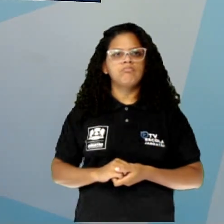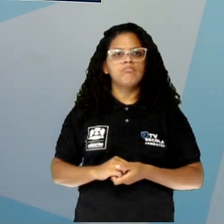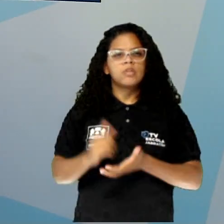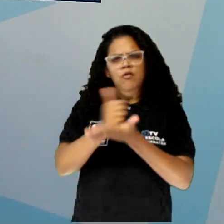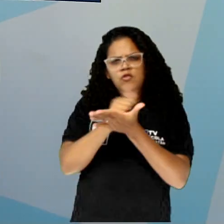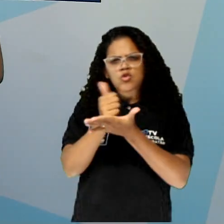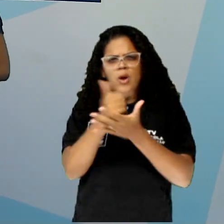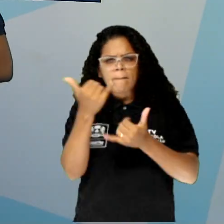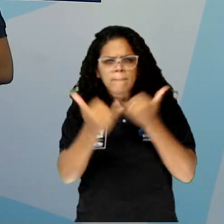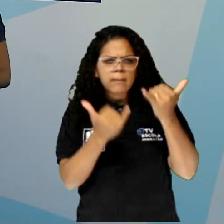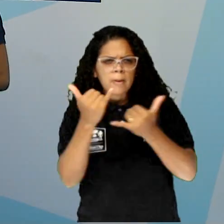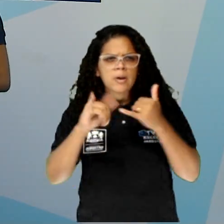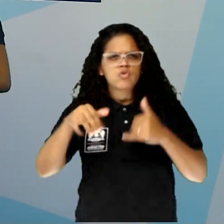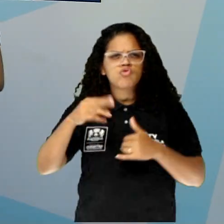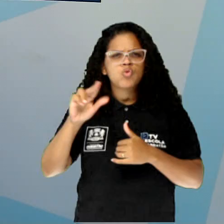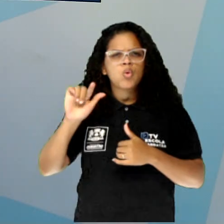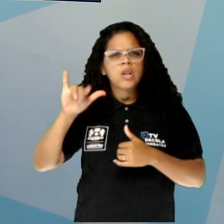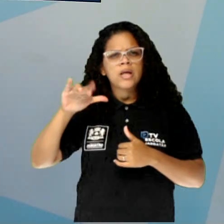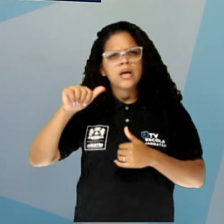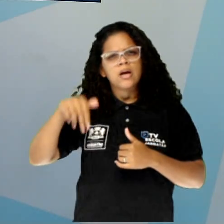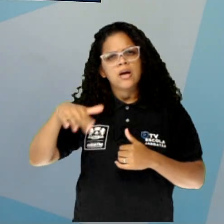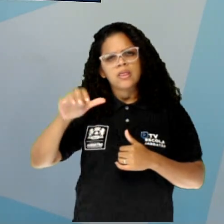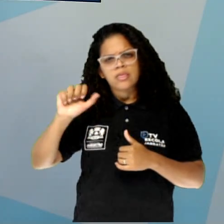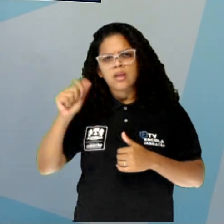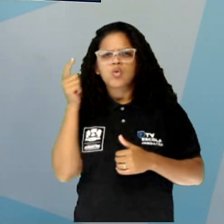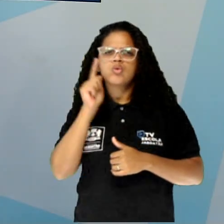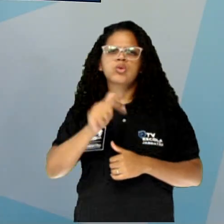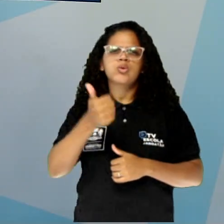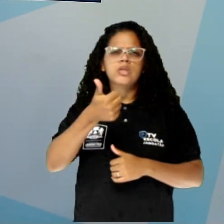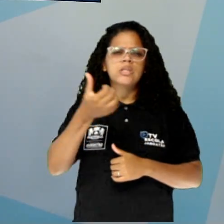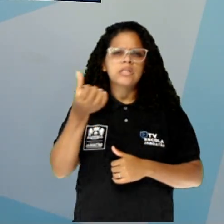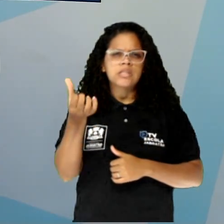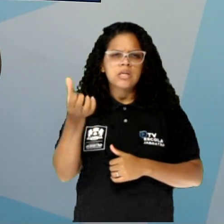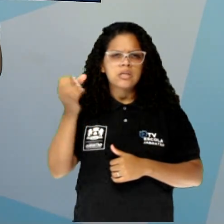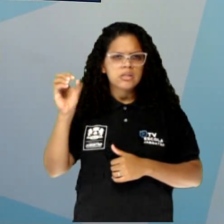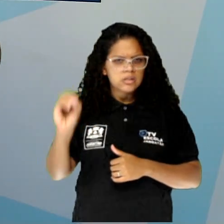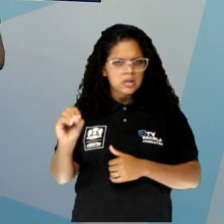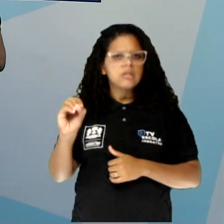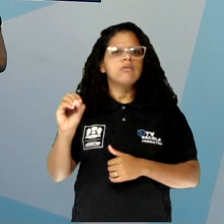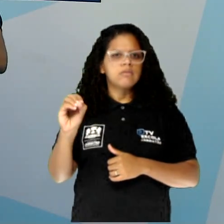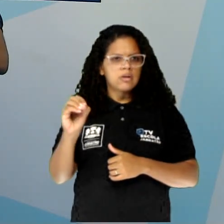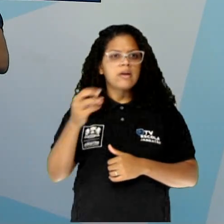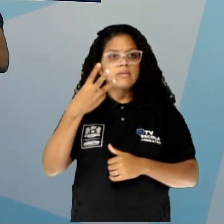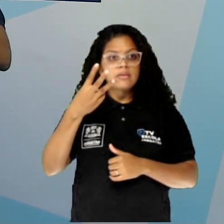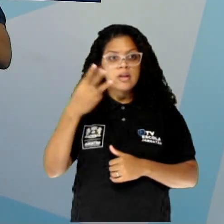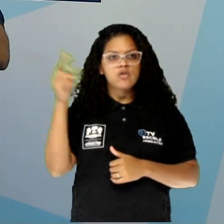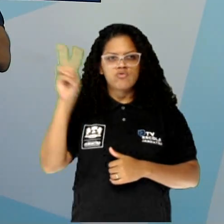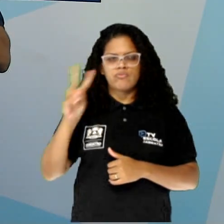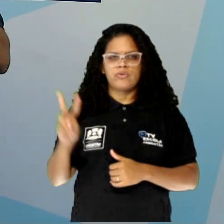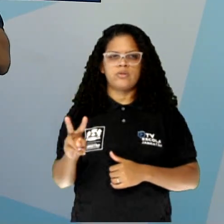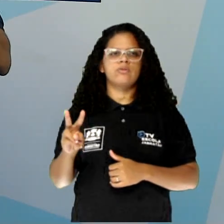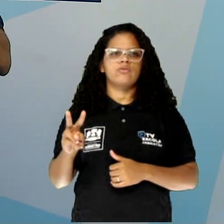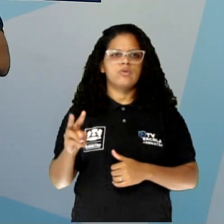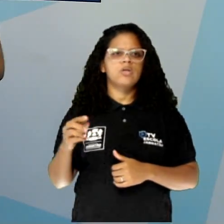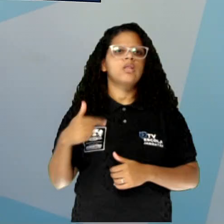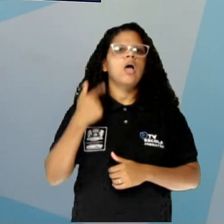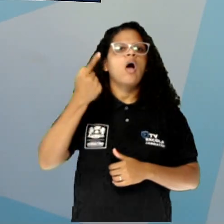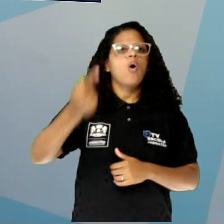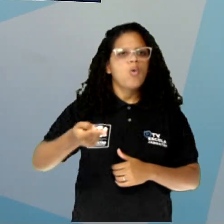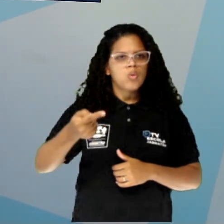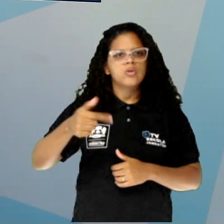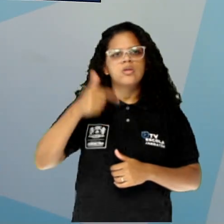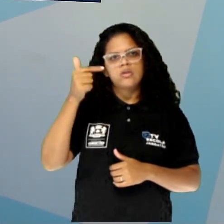de videogame, Juliana conseguiu 160 pontos em 3 rodadas. Na segunda rodada, ela